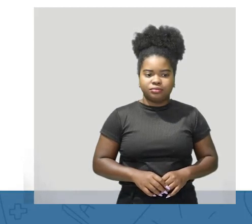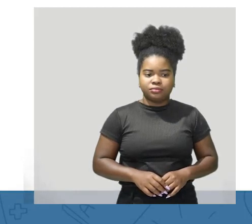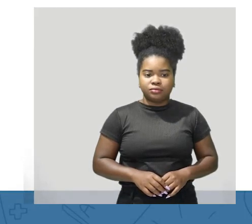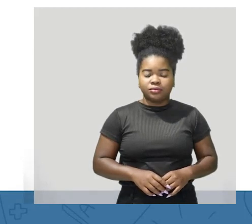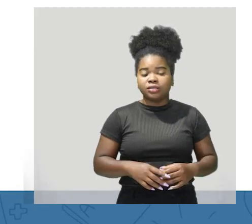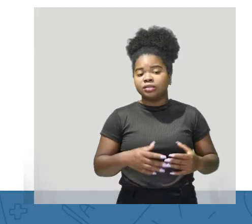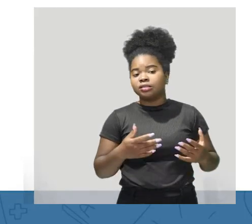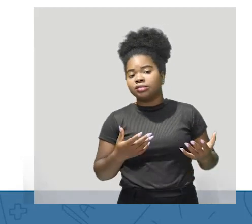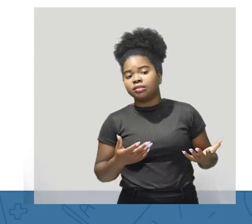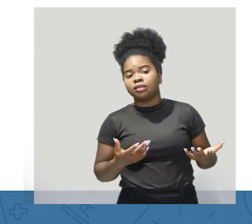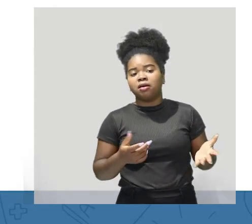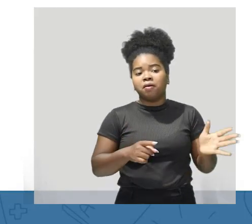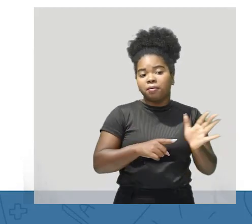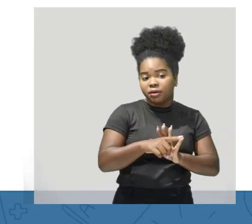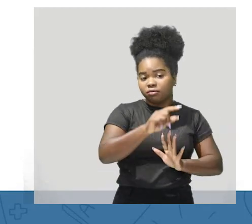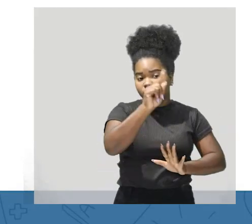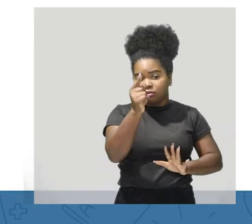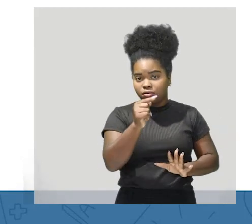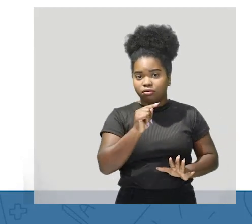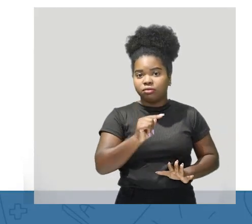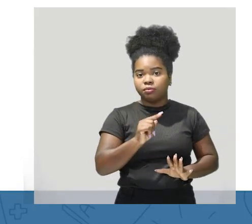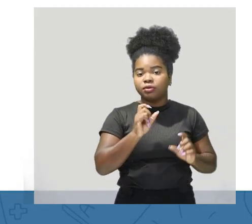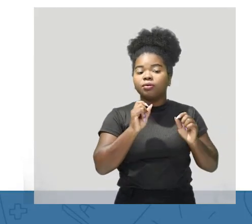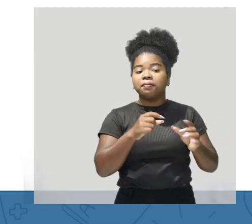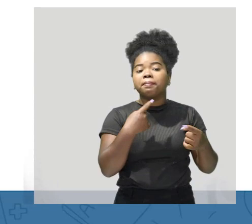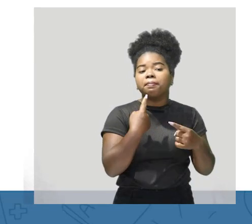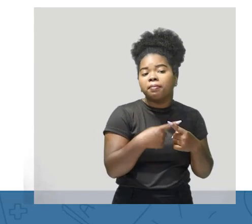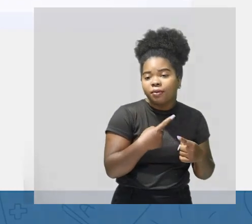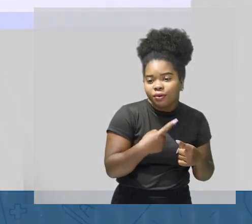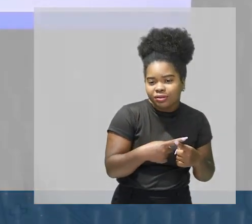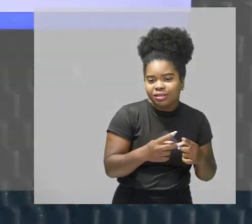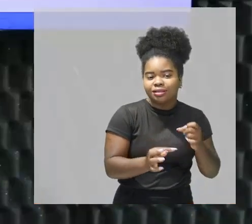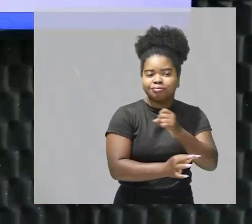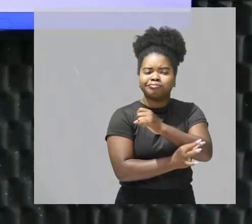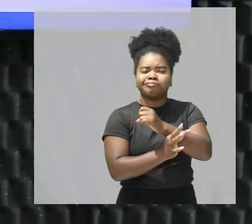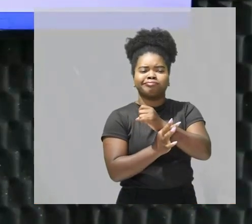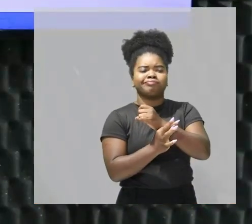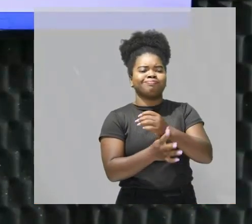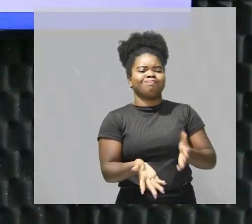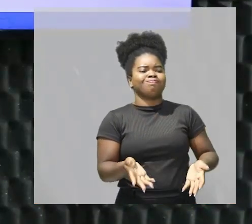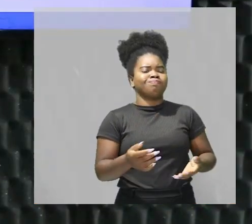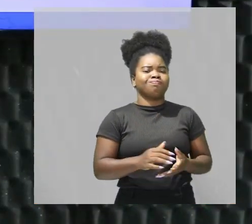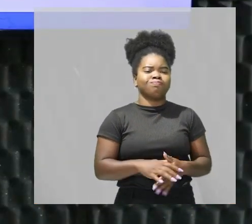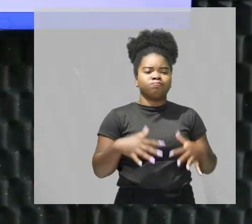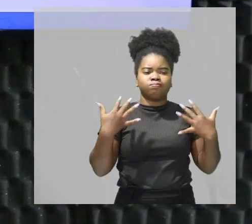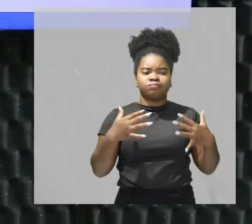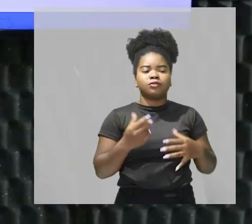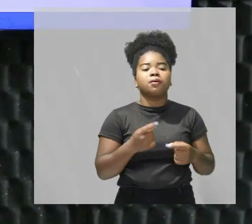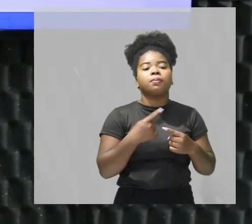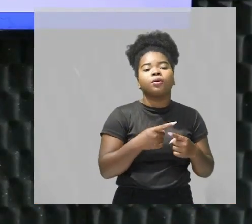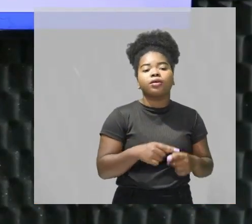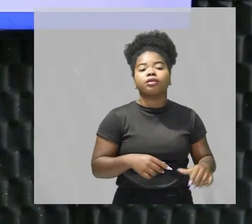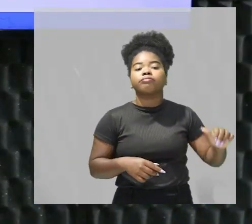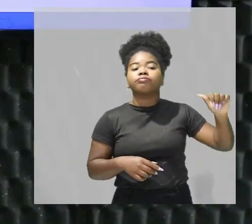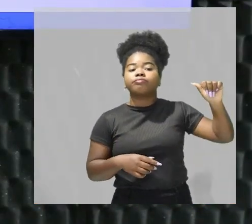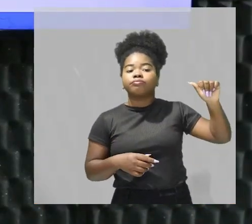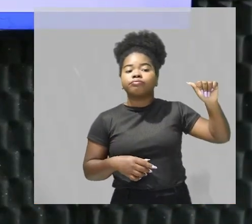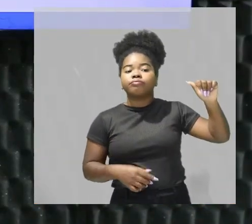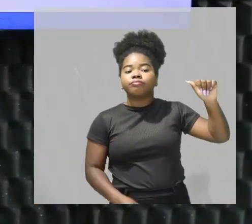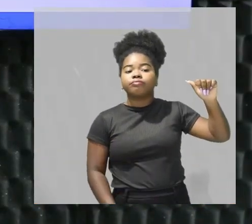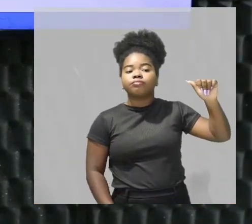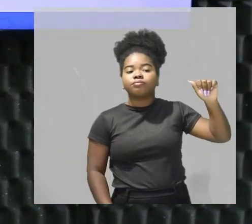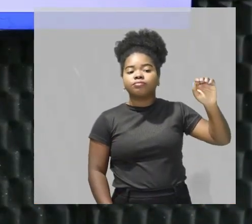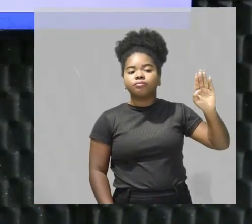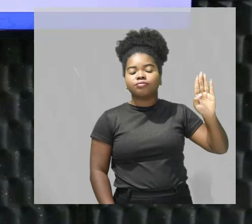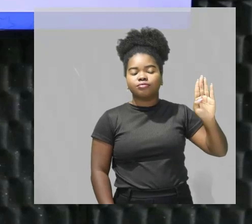comando. Pergunta da questão. Por quê? Suas densidades são maiores, o número de ramificações é